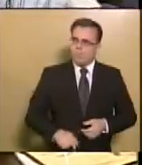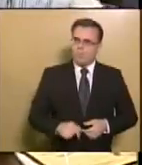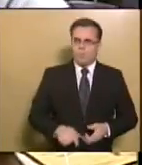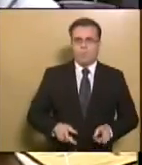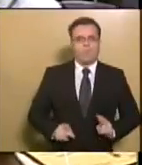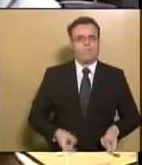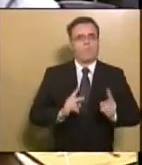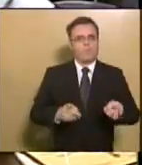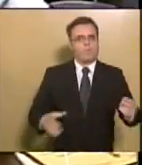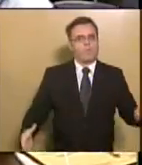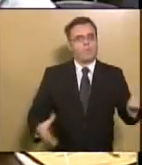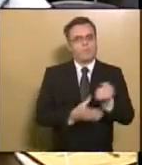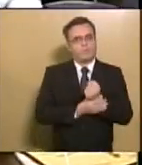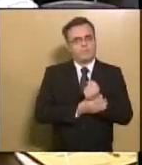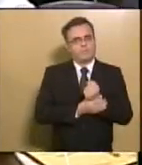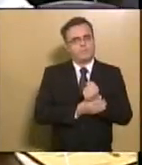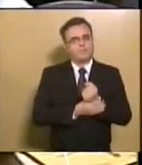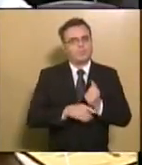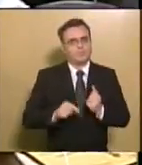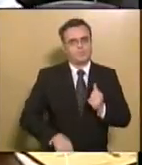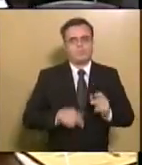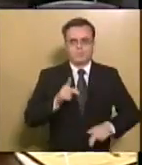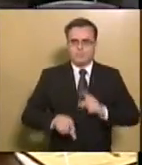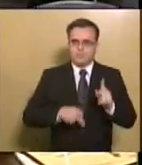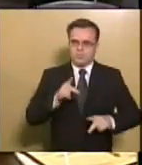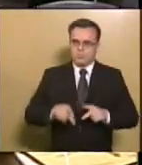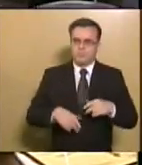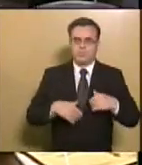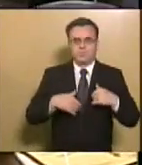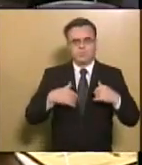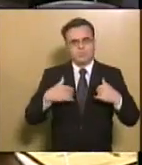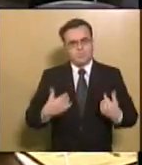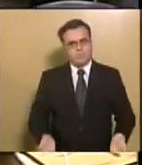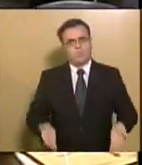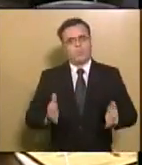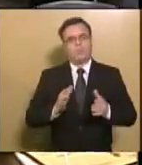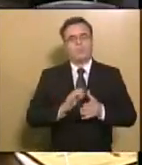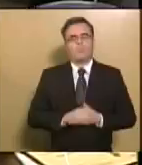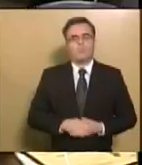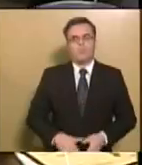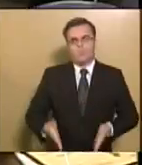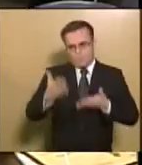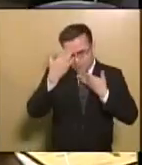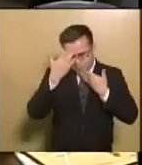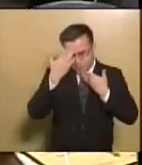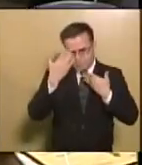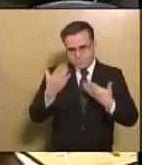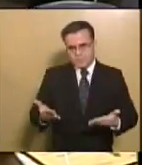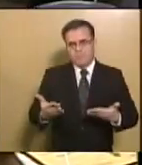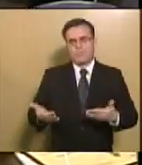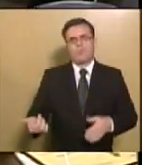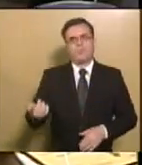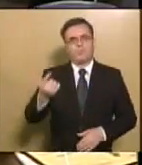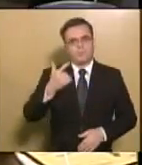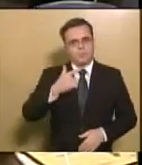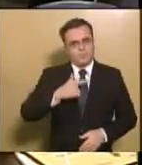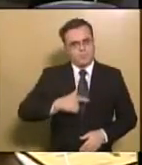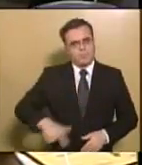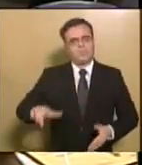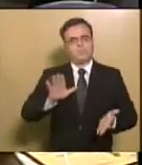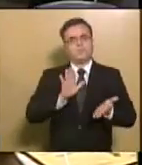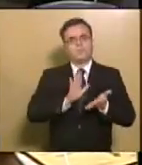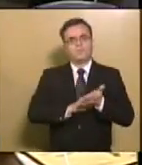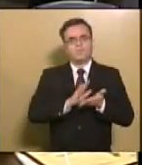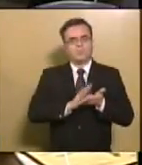garantir segurança à população. Então, eu quero agradecer a Vossa Excelência, mais uma vez